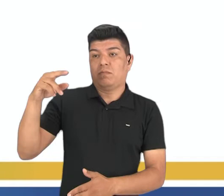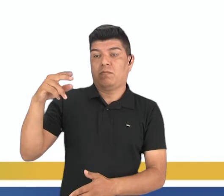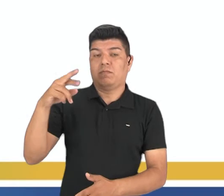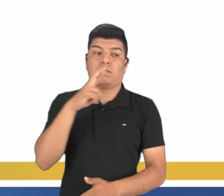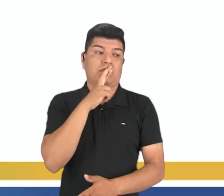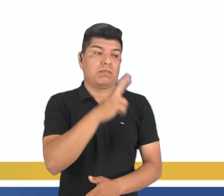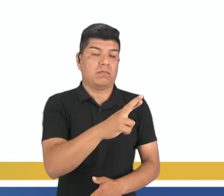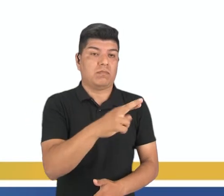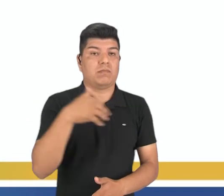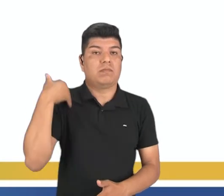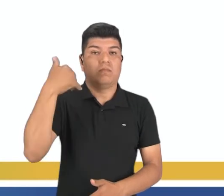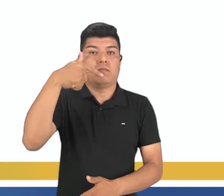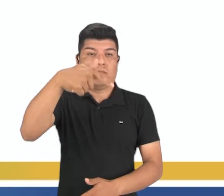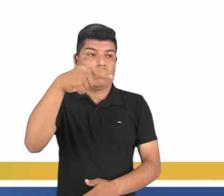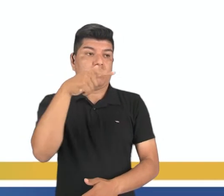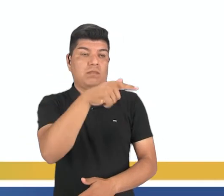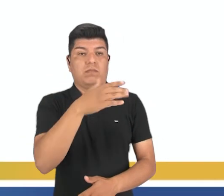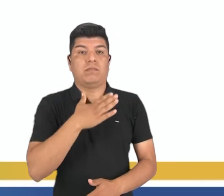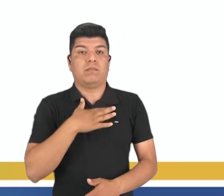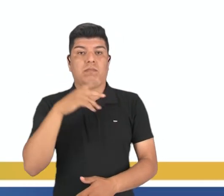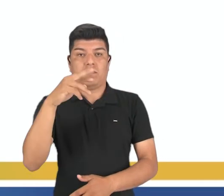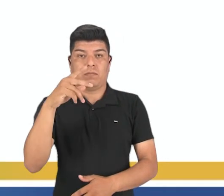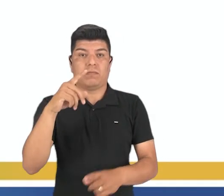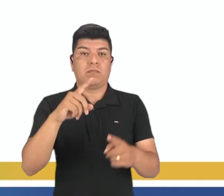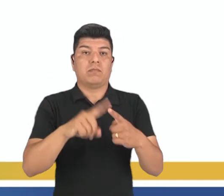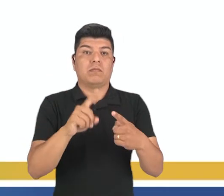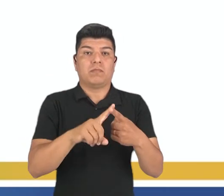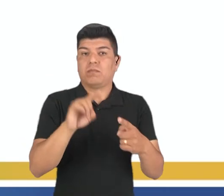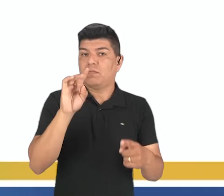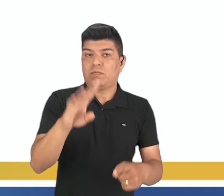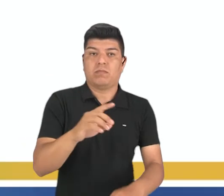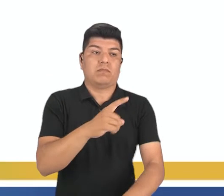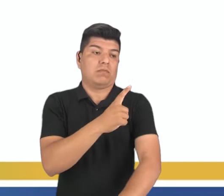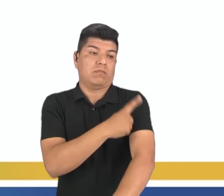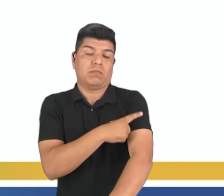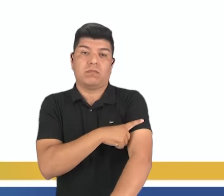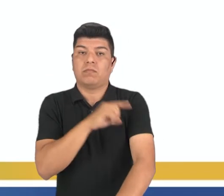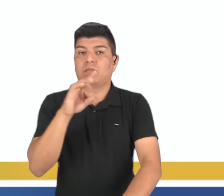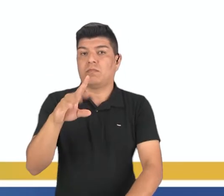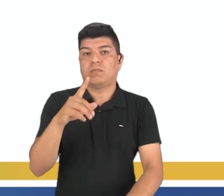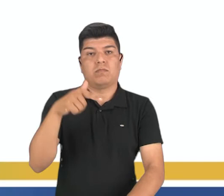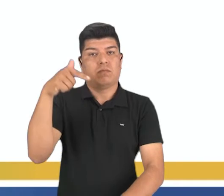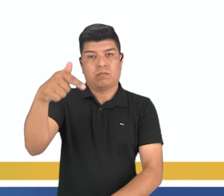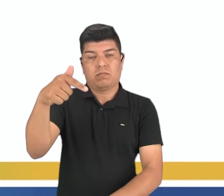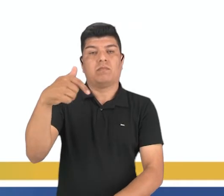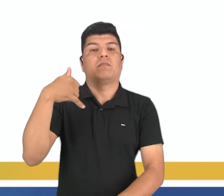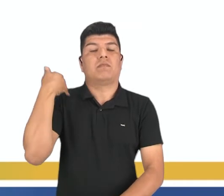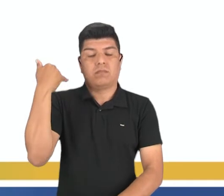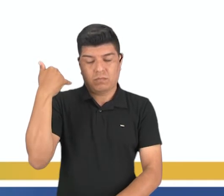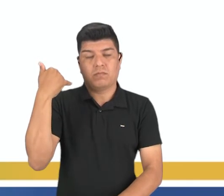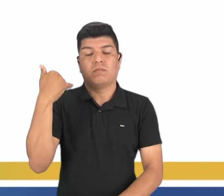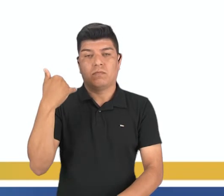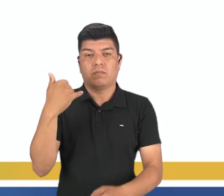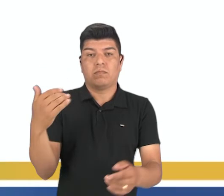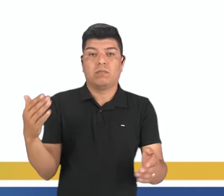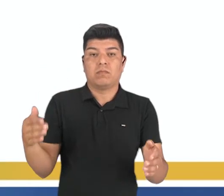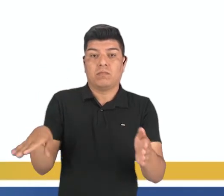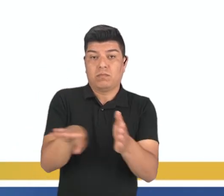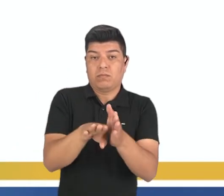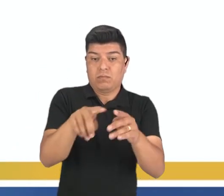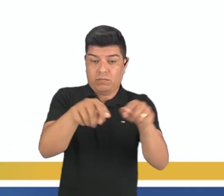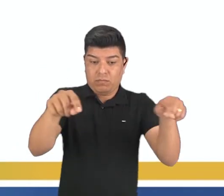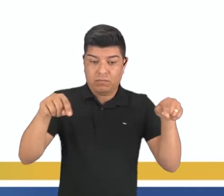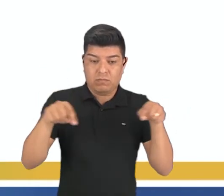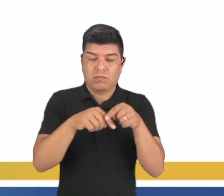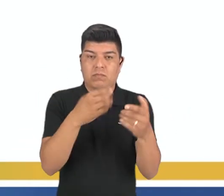pelas leis da educação na época, eu só poderia cursar a primeira série com 7 anos. Entrando na sala de aula, tinha